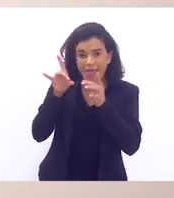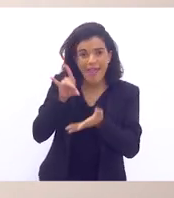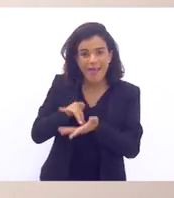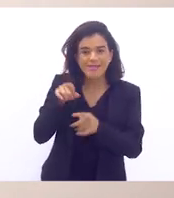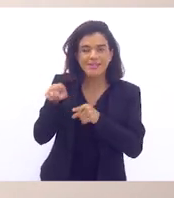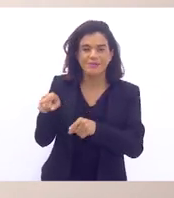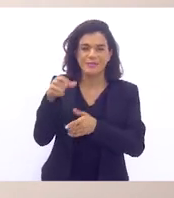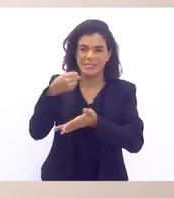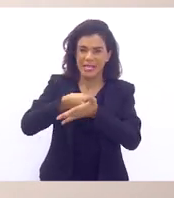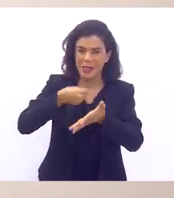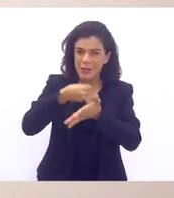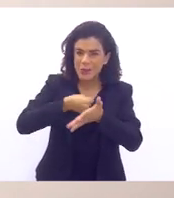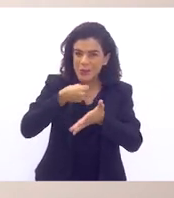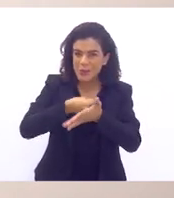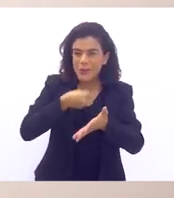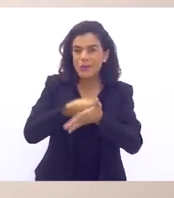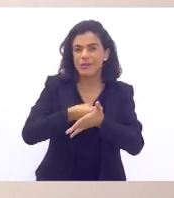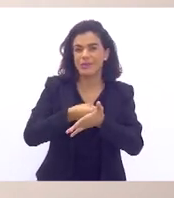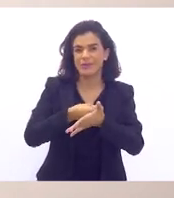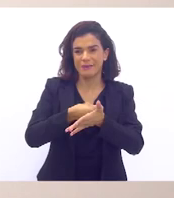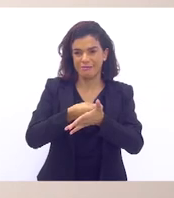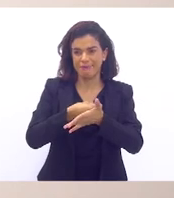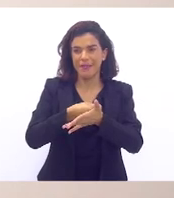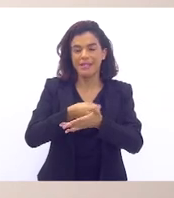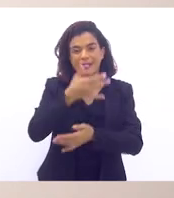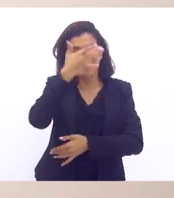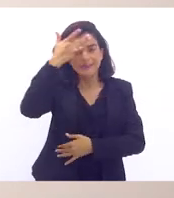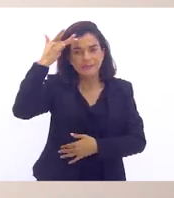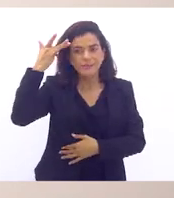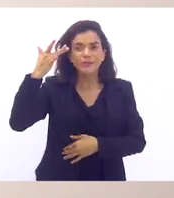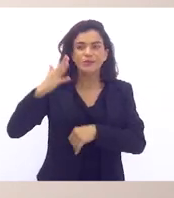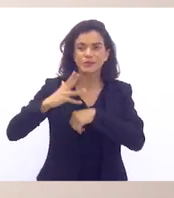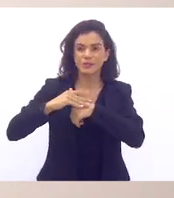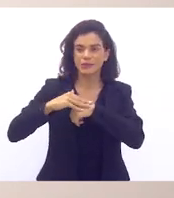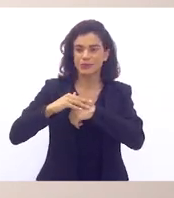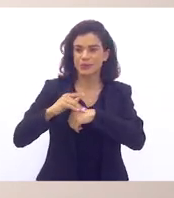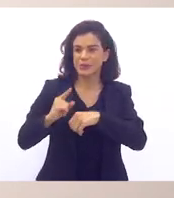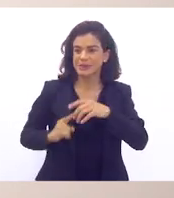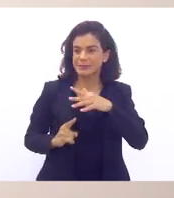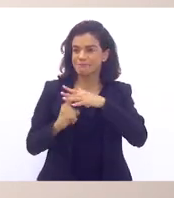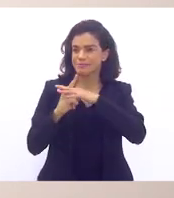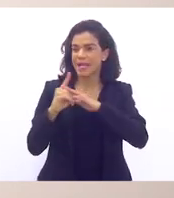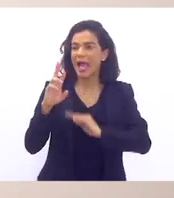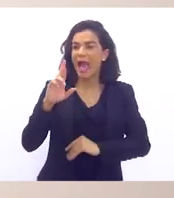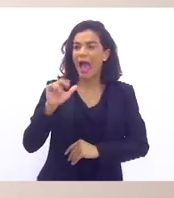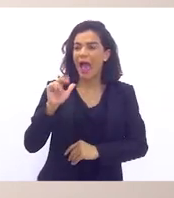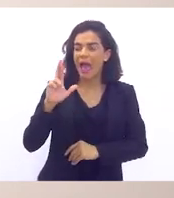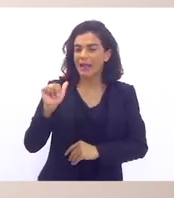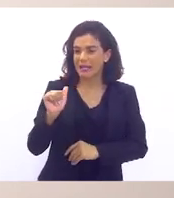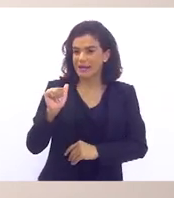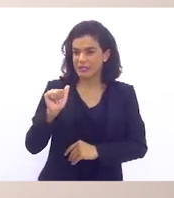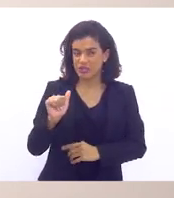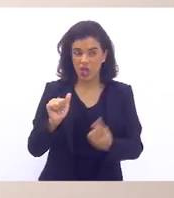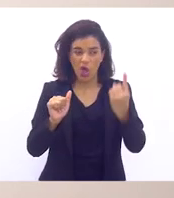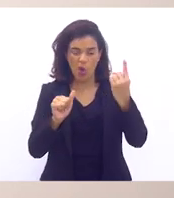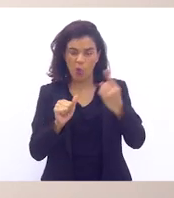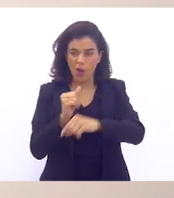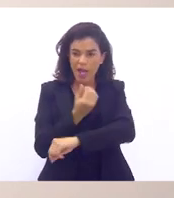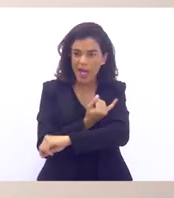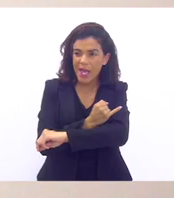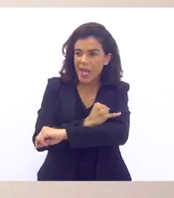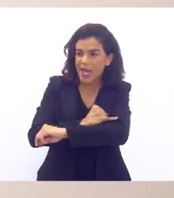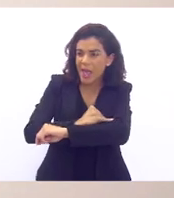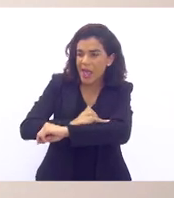a luta dos pacientes de doenças raras não só da epidermólise como todas as doenças raras